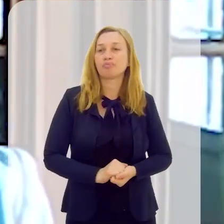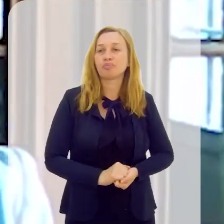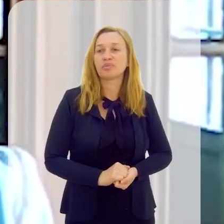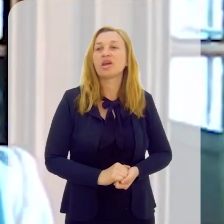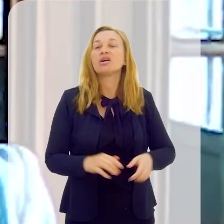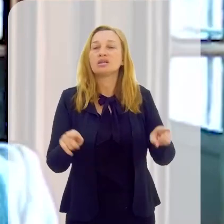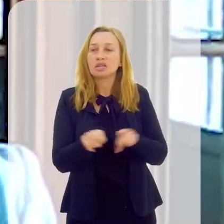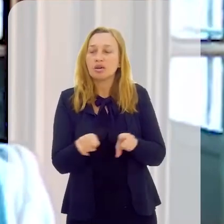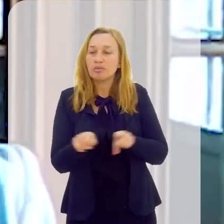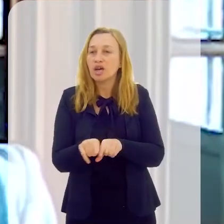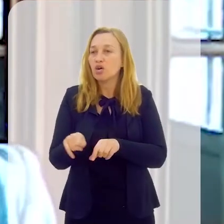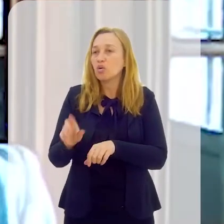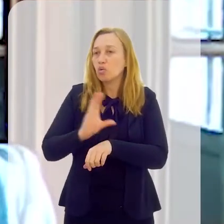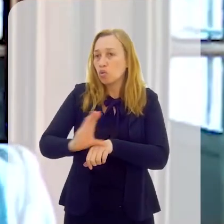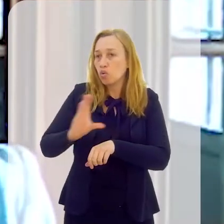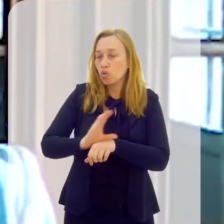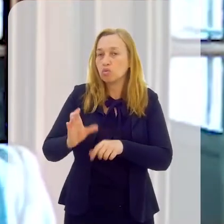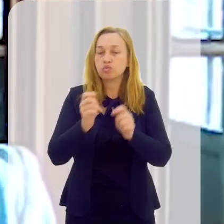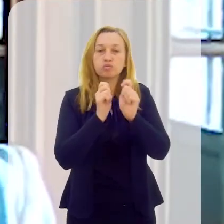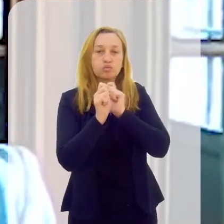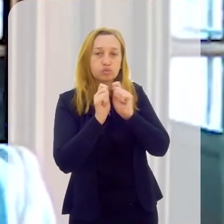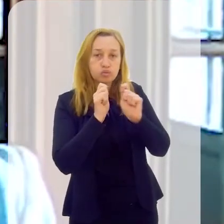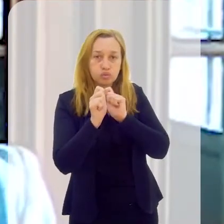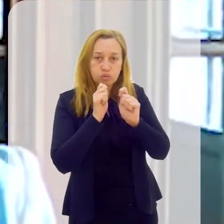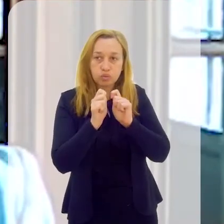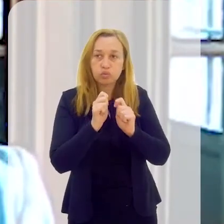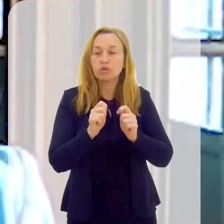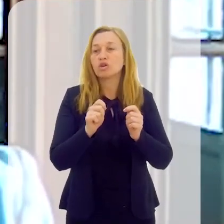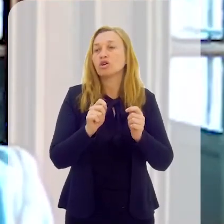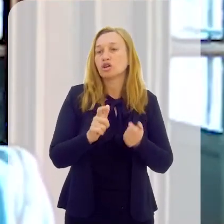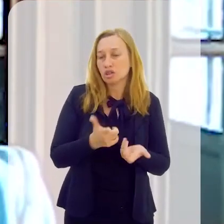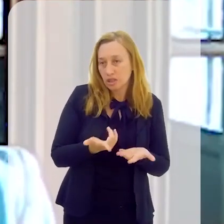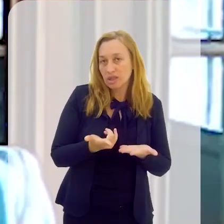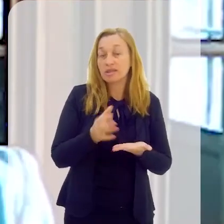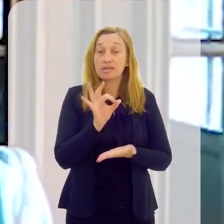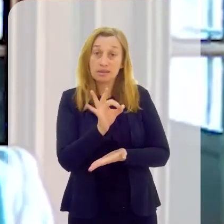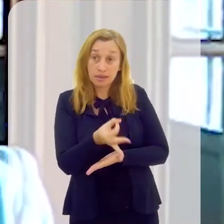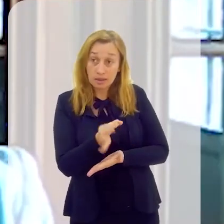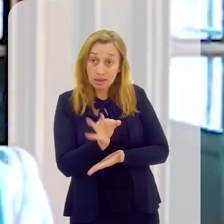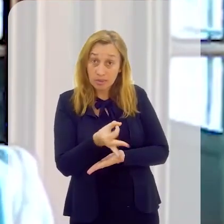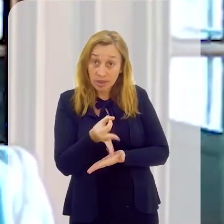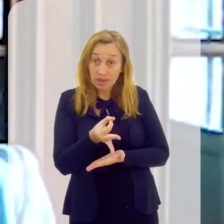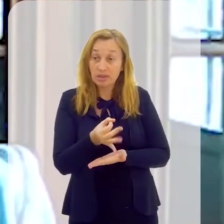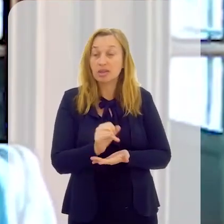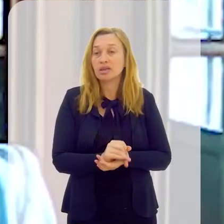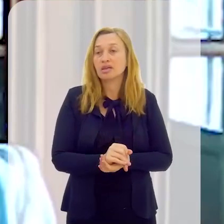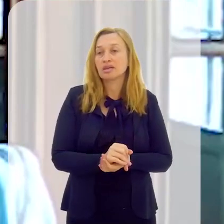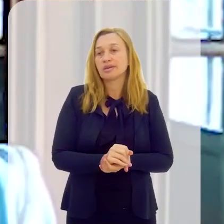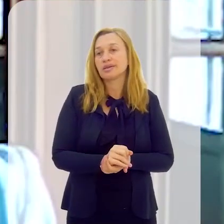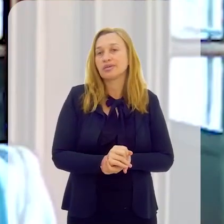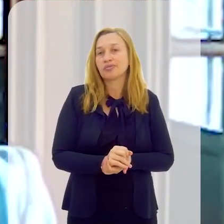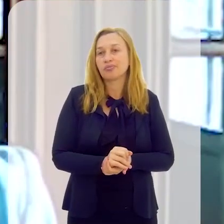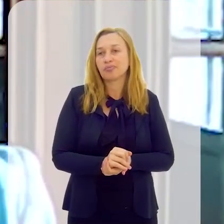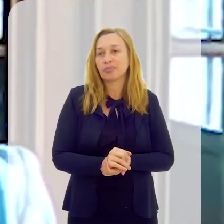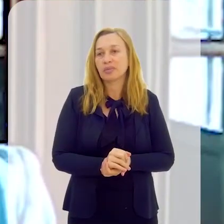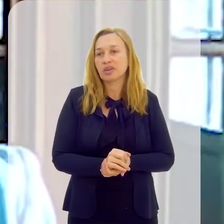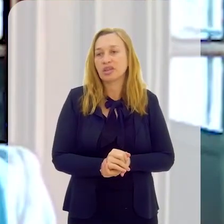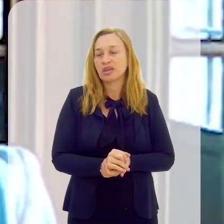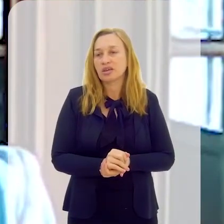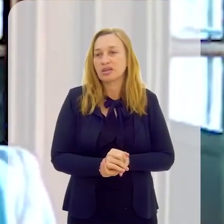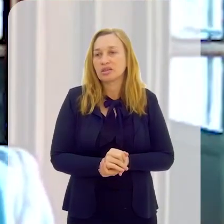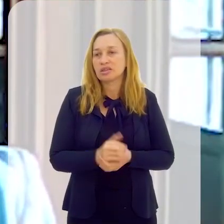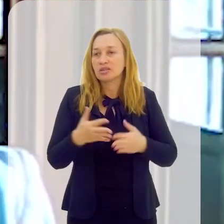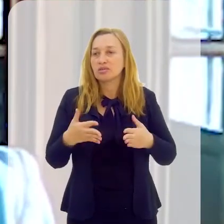nossa vida. E temos também um curso de jornalismo, que também, evidentemente, está